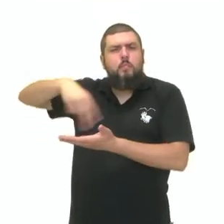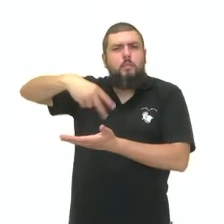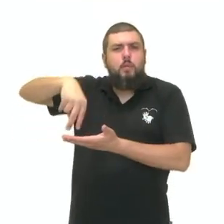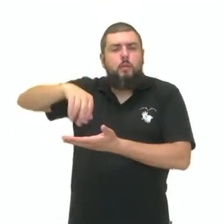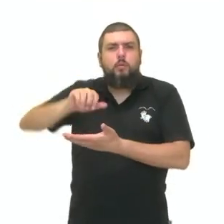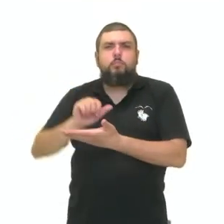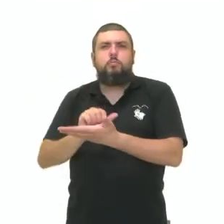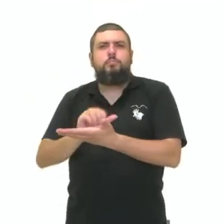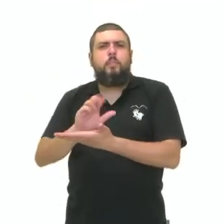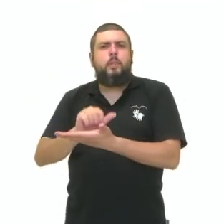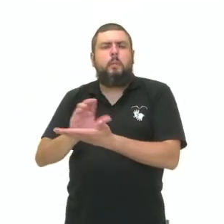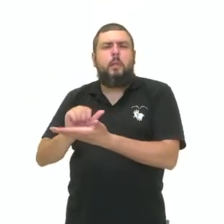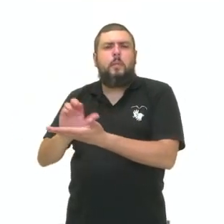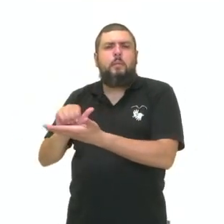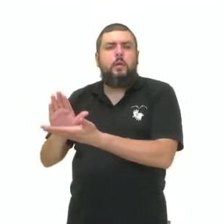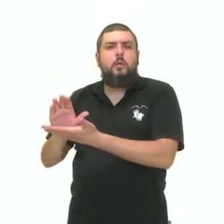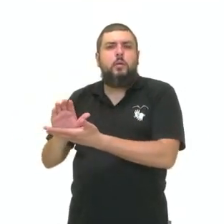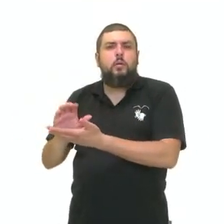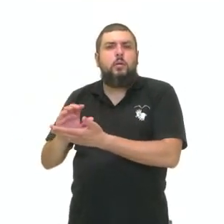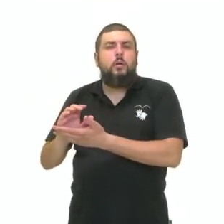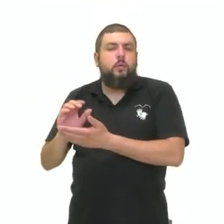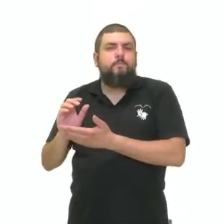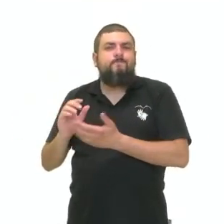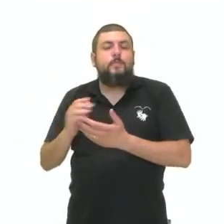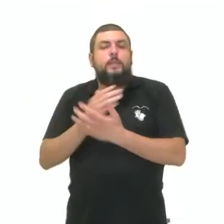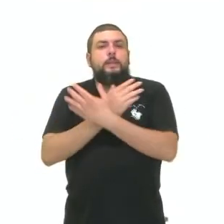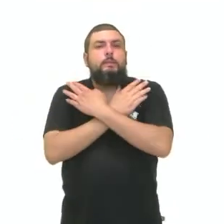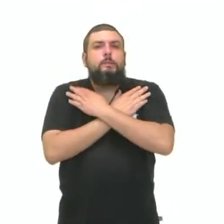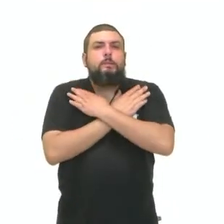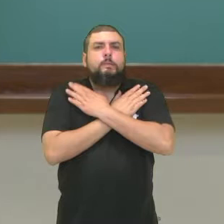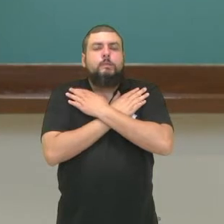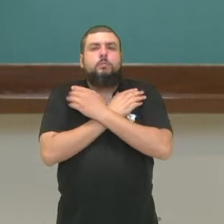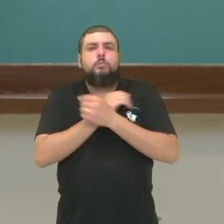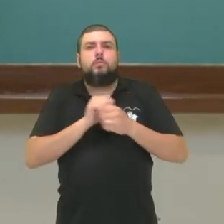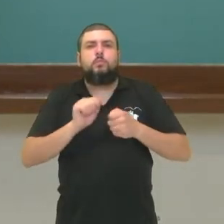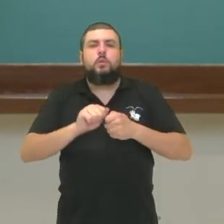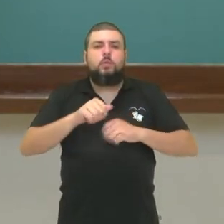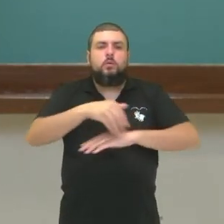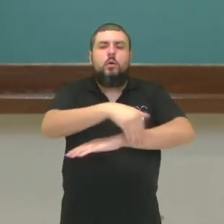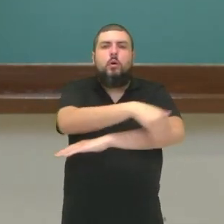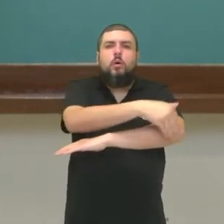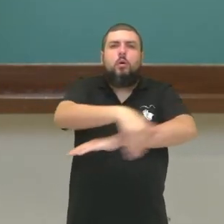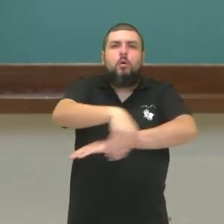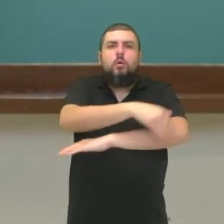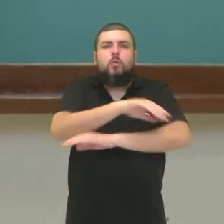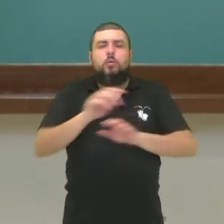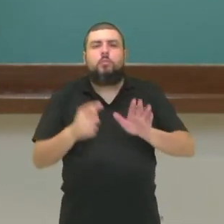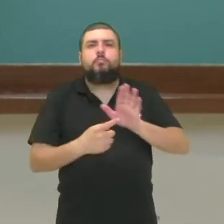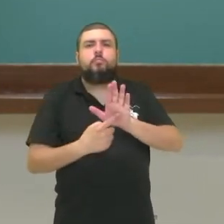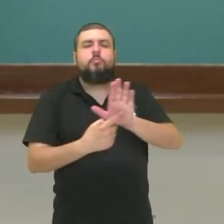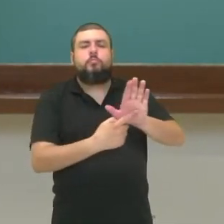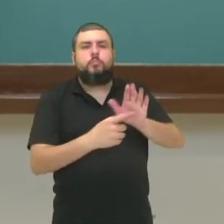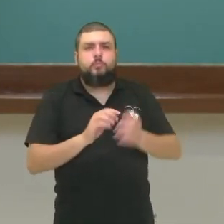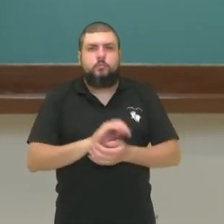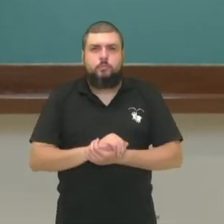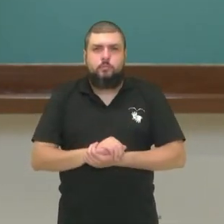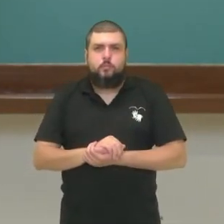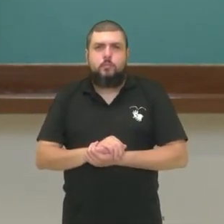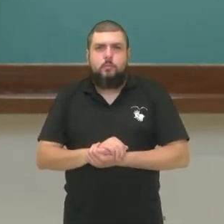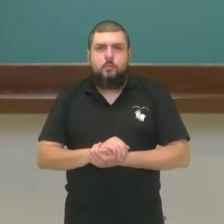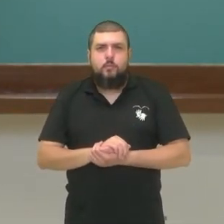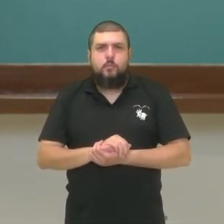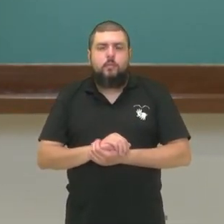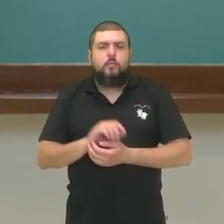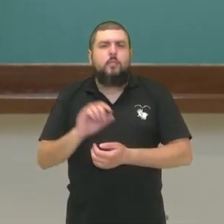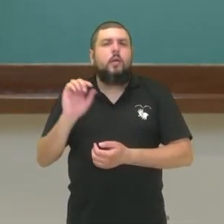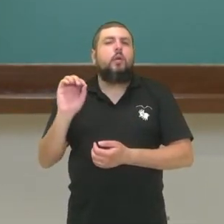a realizar suas apresentações nas ruas da cidade. O que aconteceu aí? 1929 e 1930 é